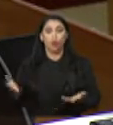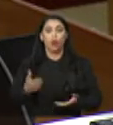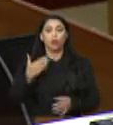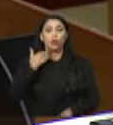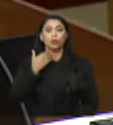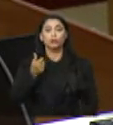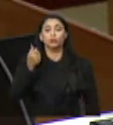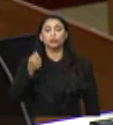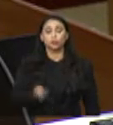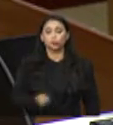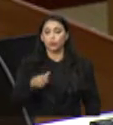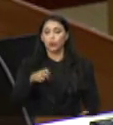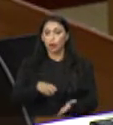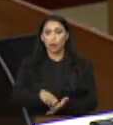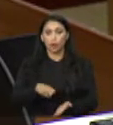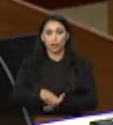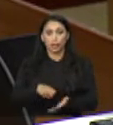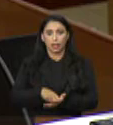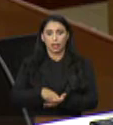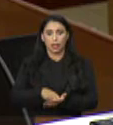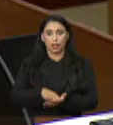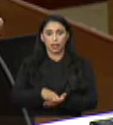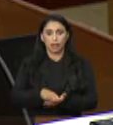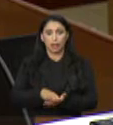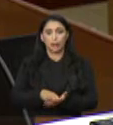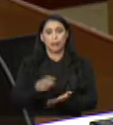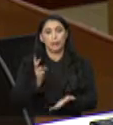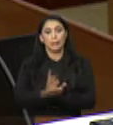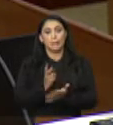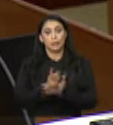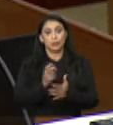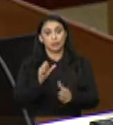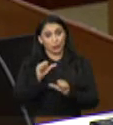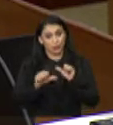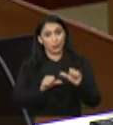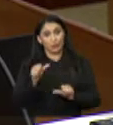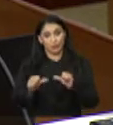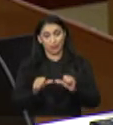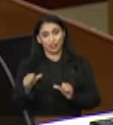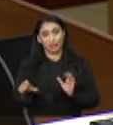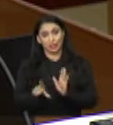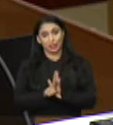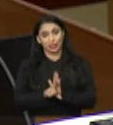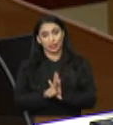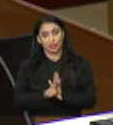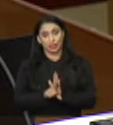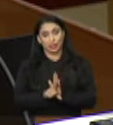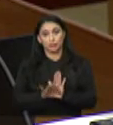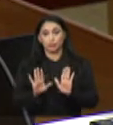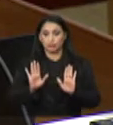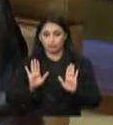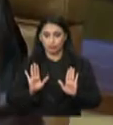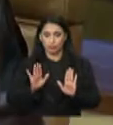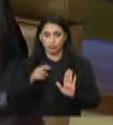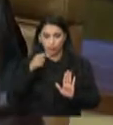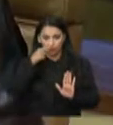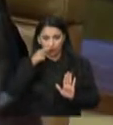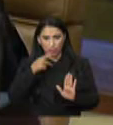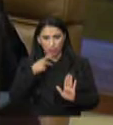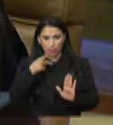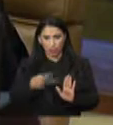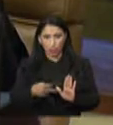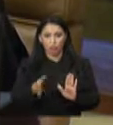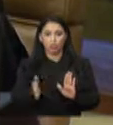juiz poderia condenado por ato de improbidade culposo apesar da revogação da lei o que eu estou ponto é